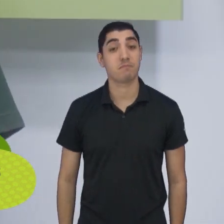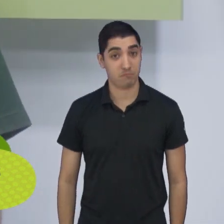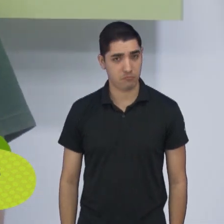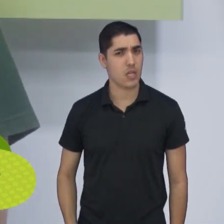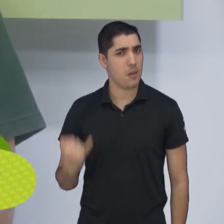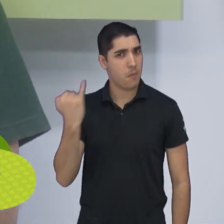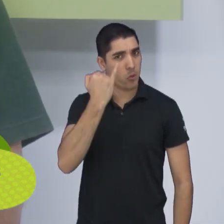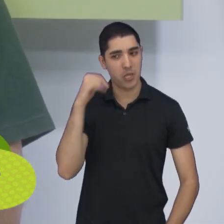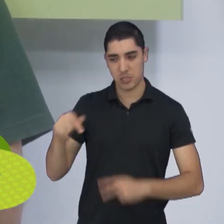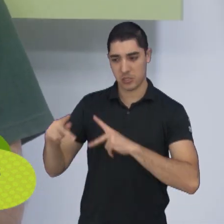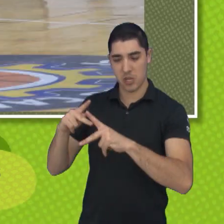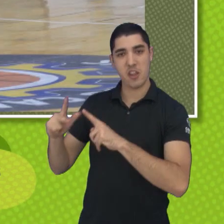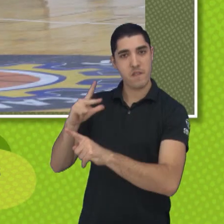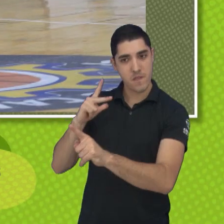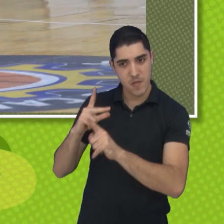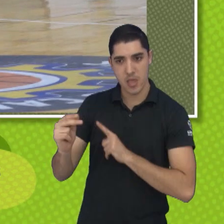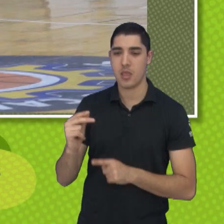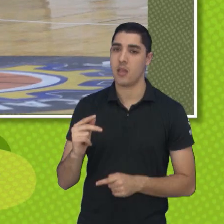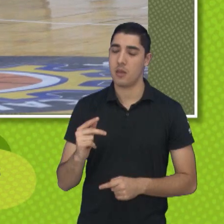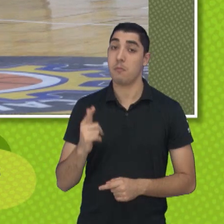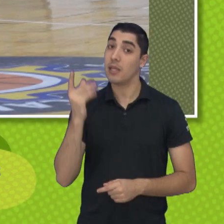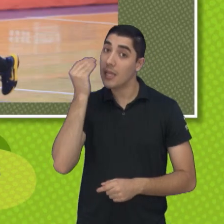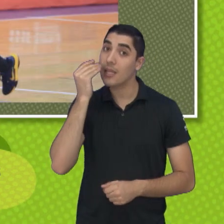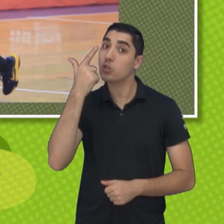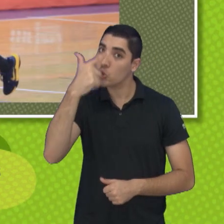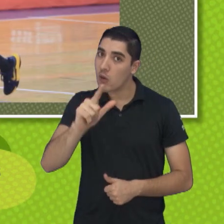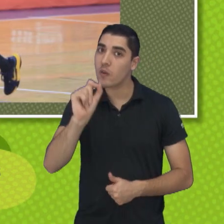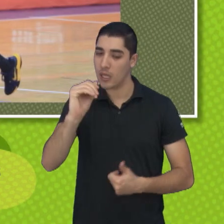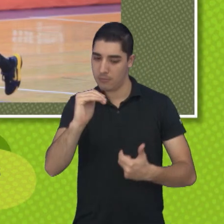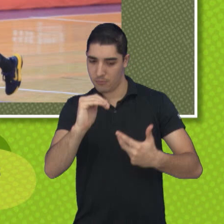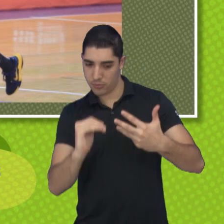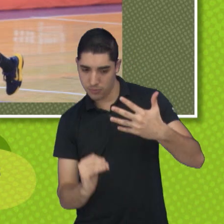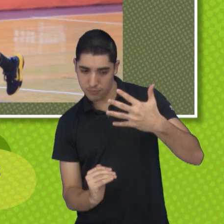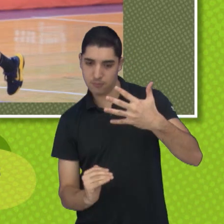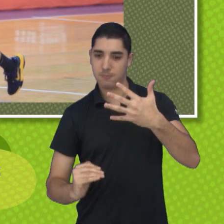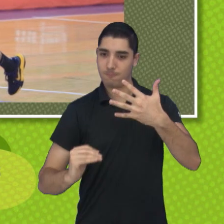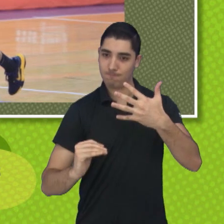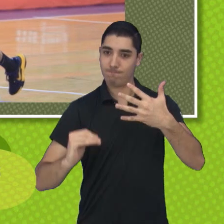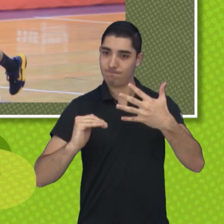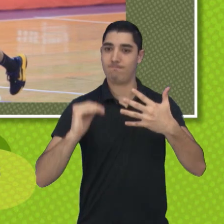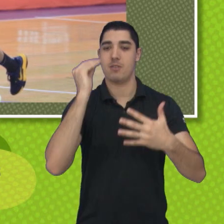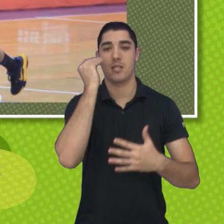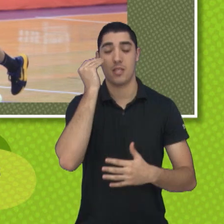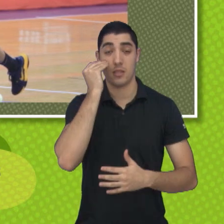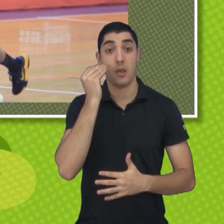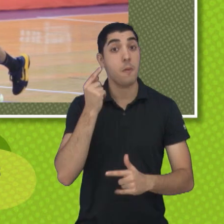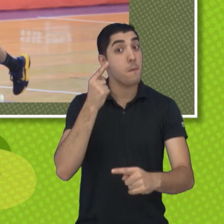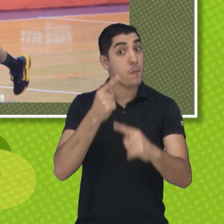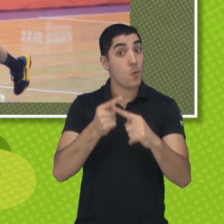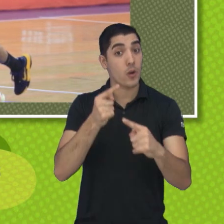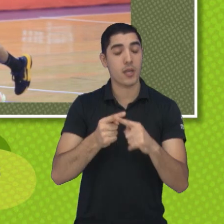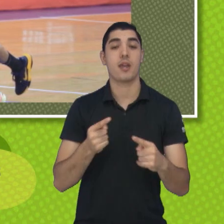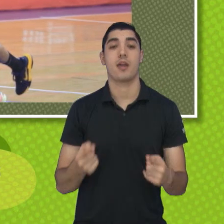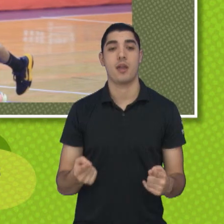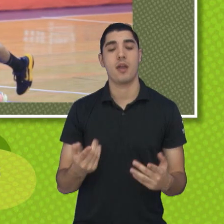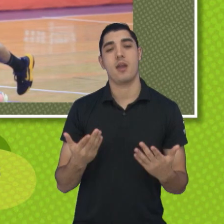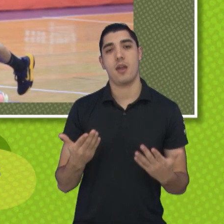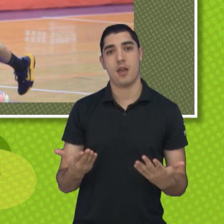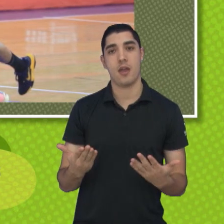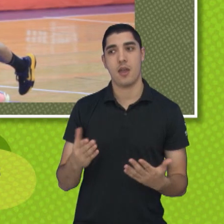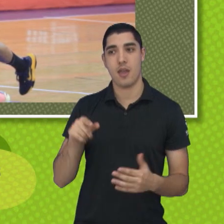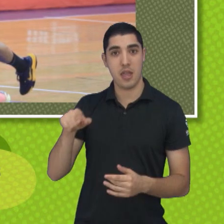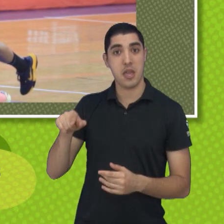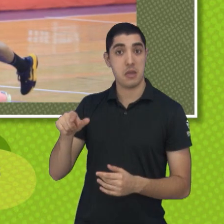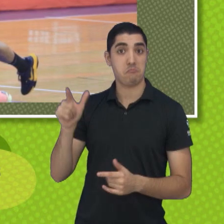vitória do São José, né, para tentar se recuperar aí, subir um pouquinho na tabela, e ainda mais pela pontuação, né, pontuação